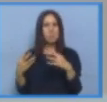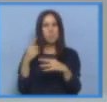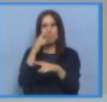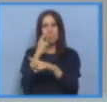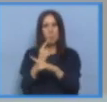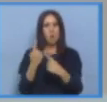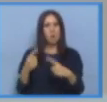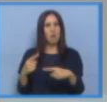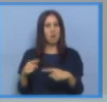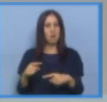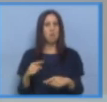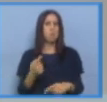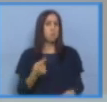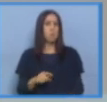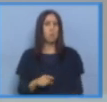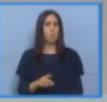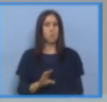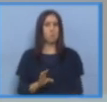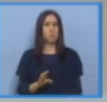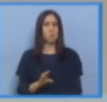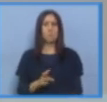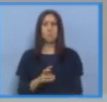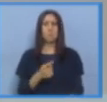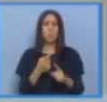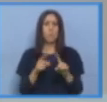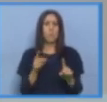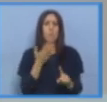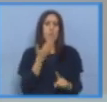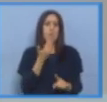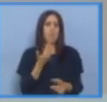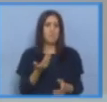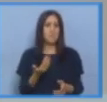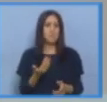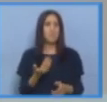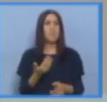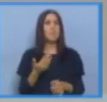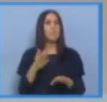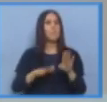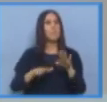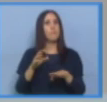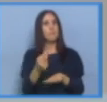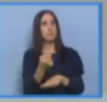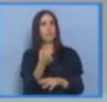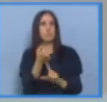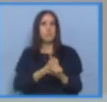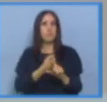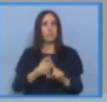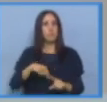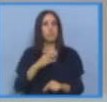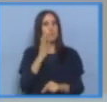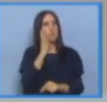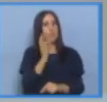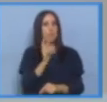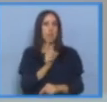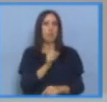existia, apenas com algumas diferenças que muitas vezes eram vistas como desafios e nós procurámos vê-las